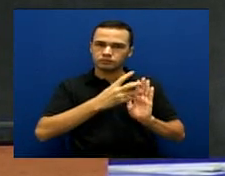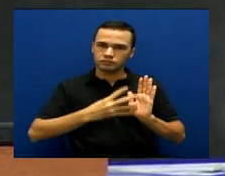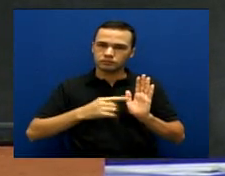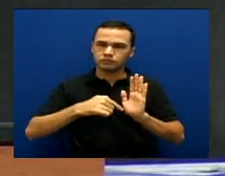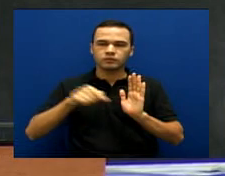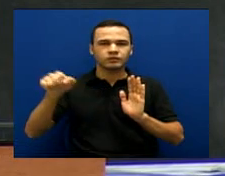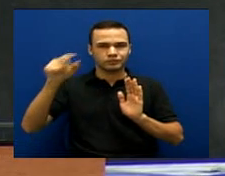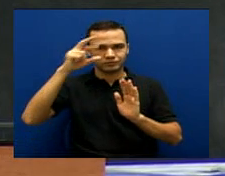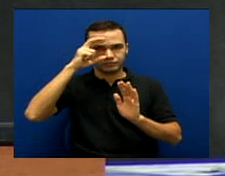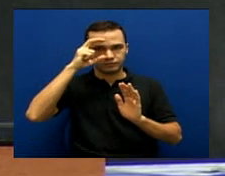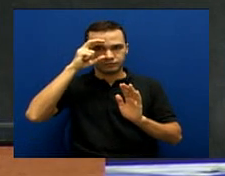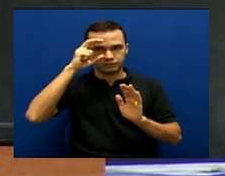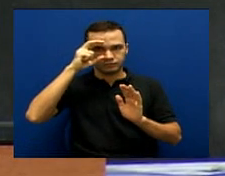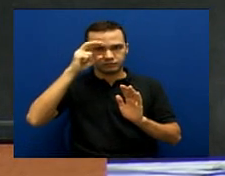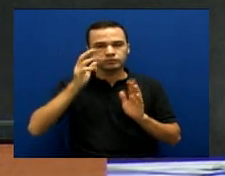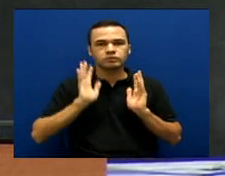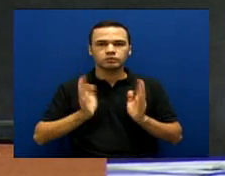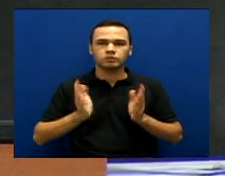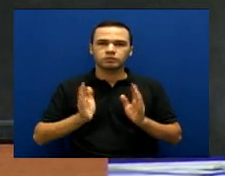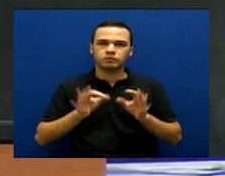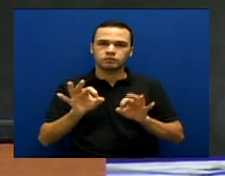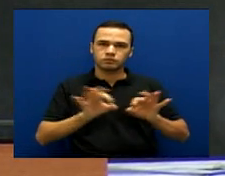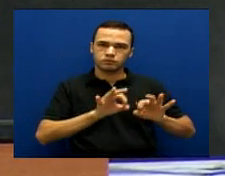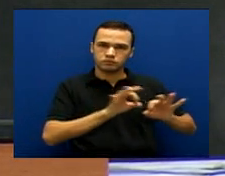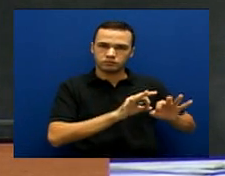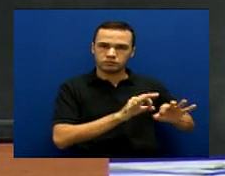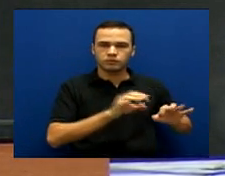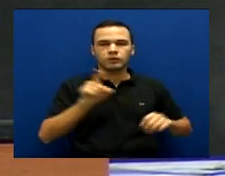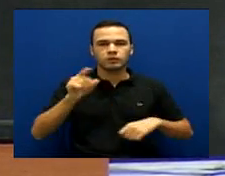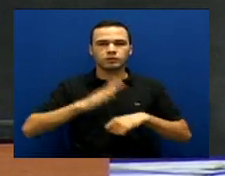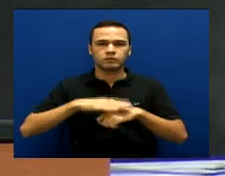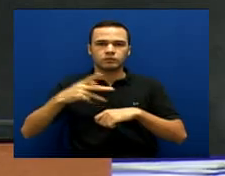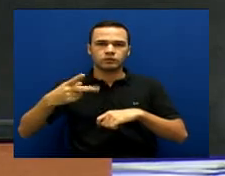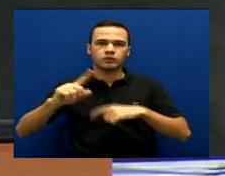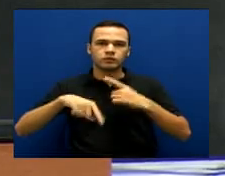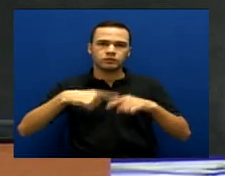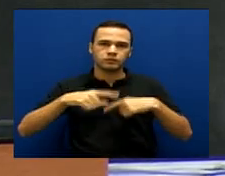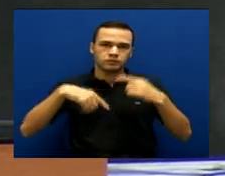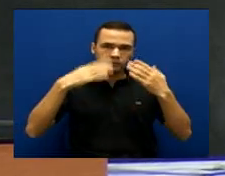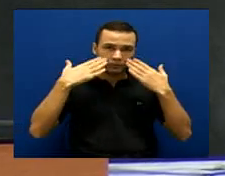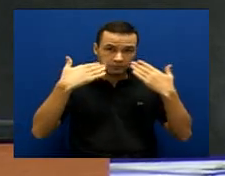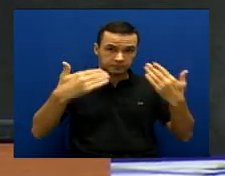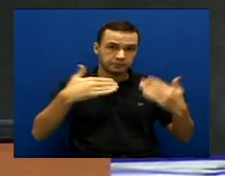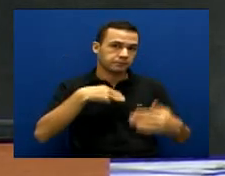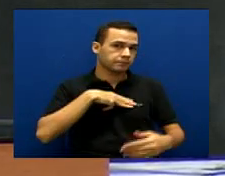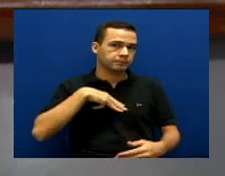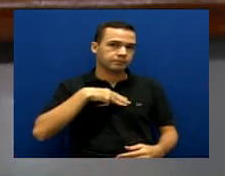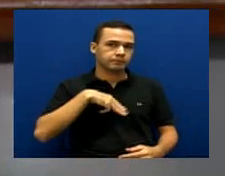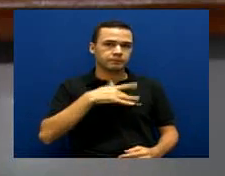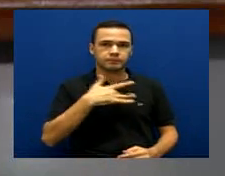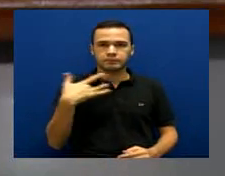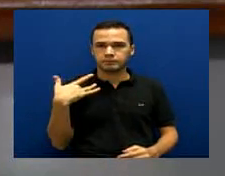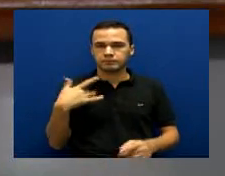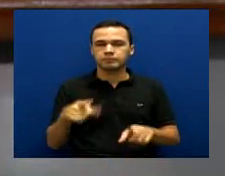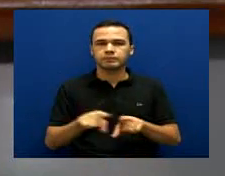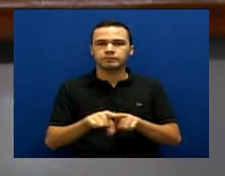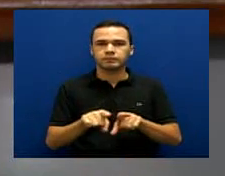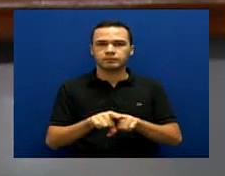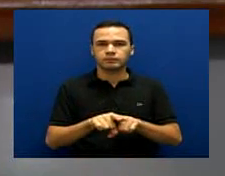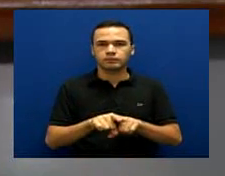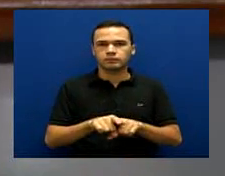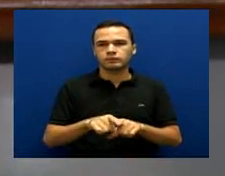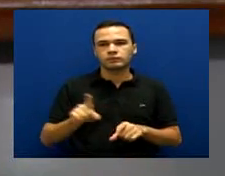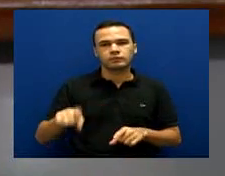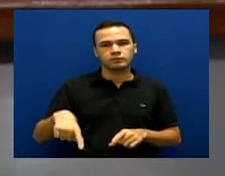atual prefeito crespo ele já fez está pronto e vai apresentar isso a população se é da saúde também vai fazer auditoria lá só